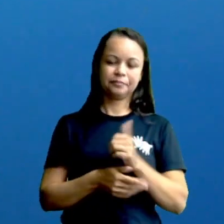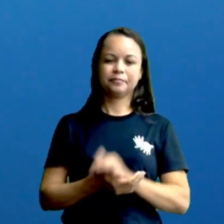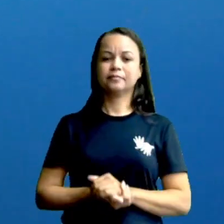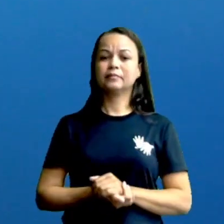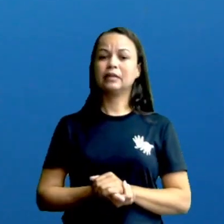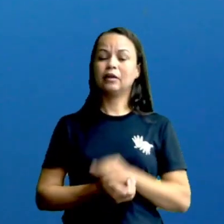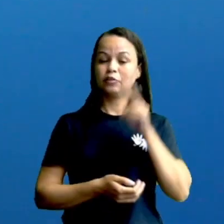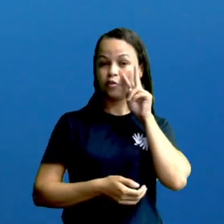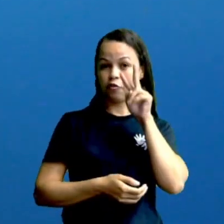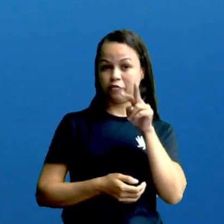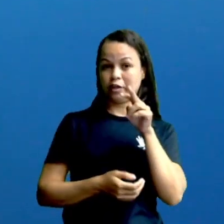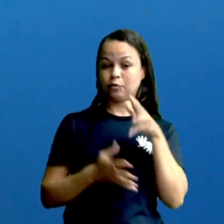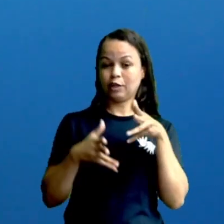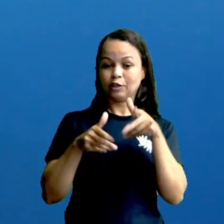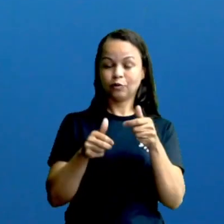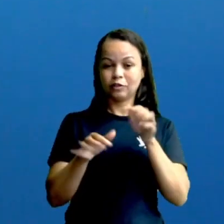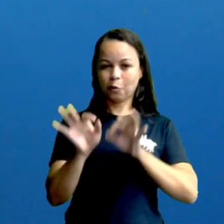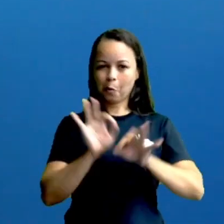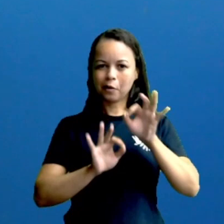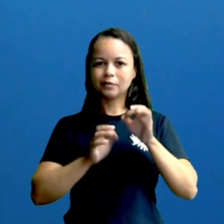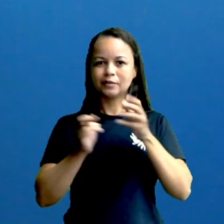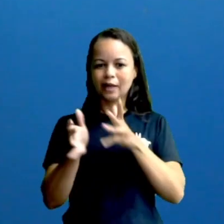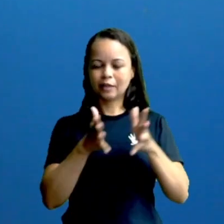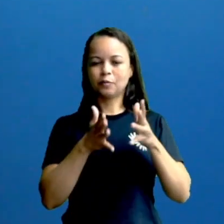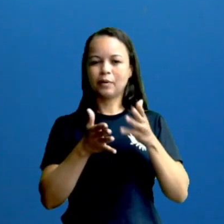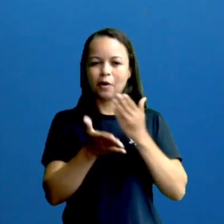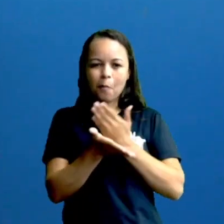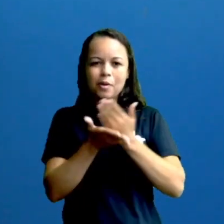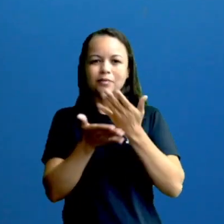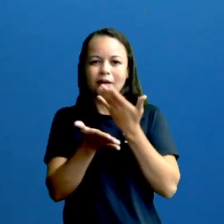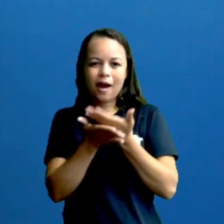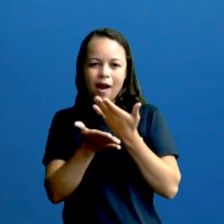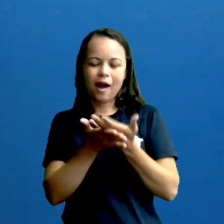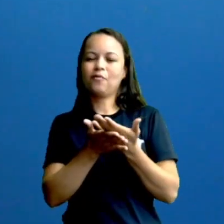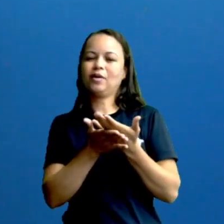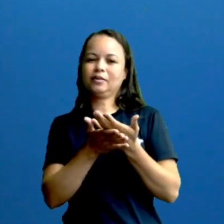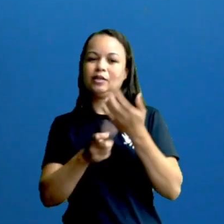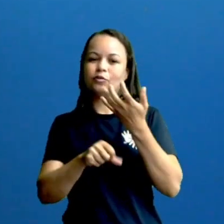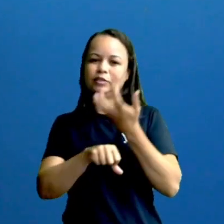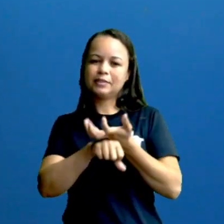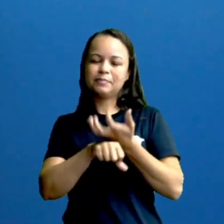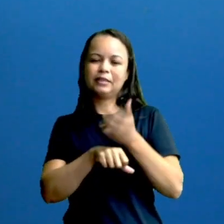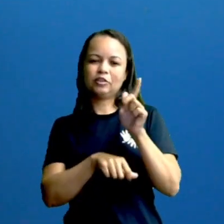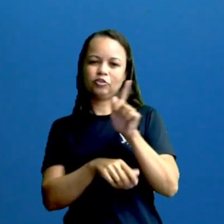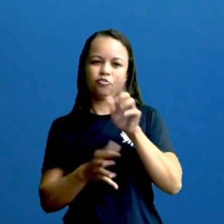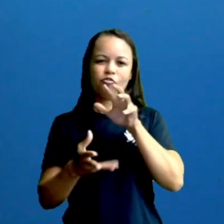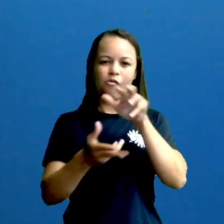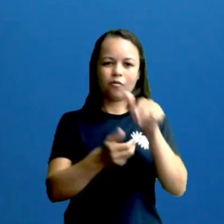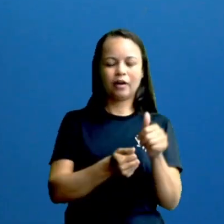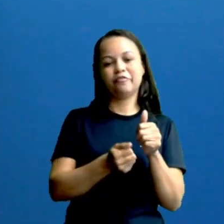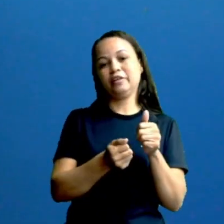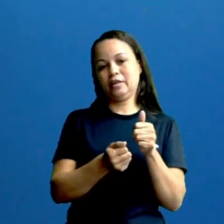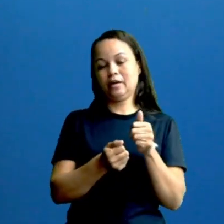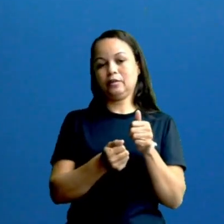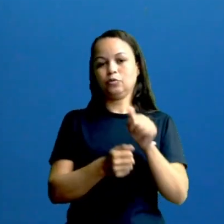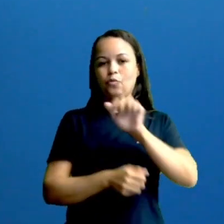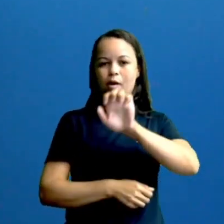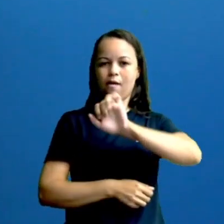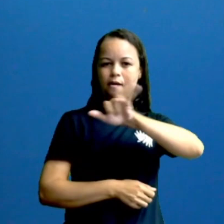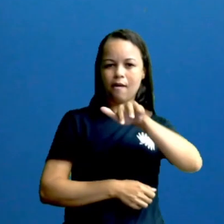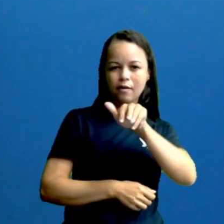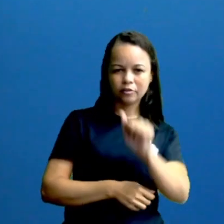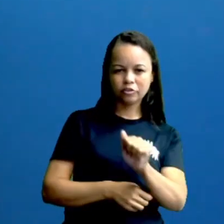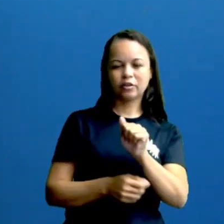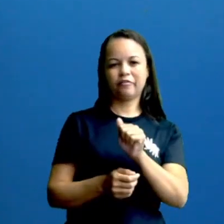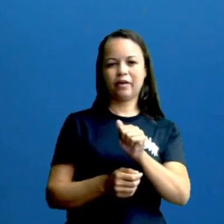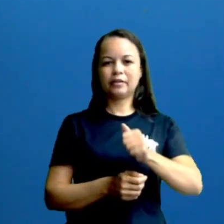que está todo mundo preparado aí para mais uma aula nossa aqui de Geografia do EJA, fases 1 e 2. O